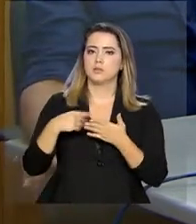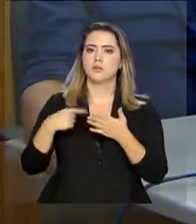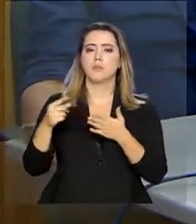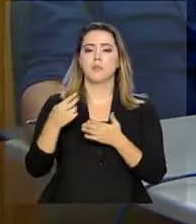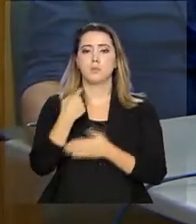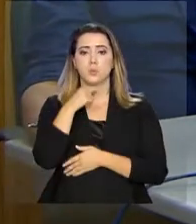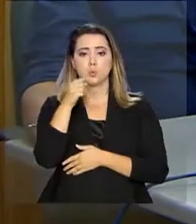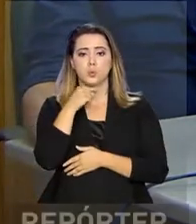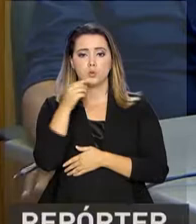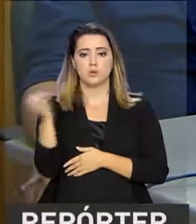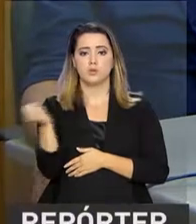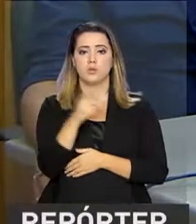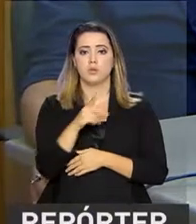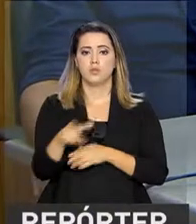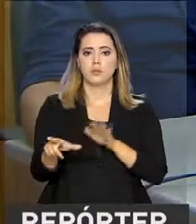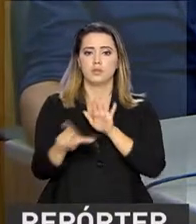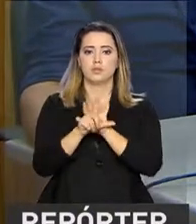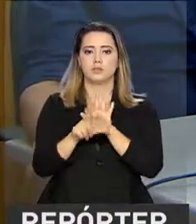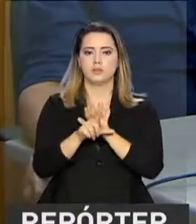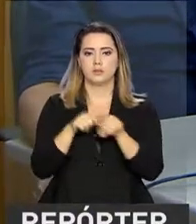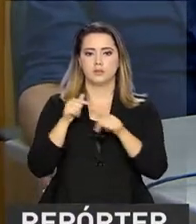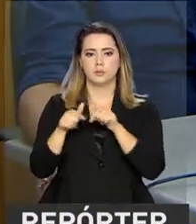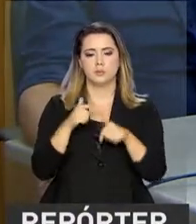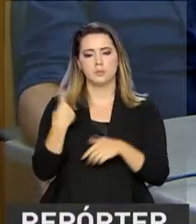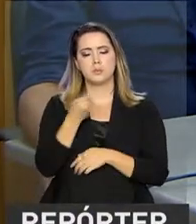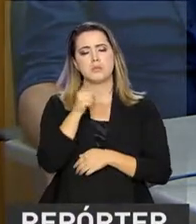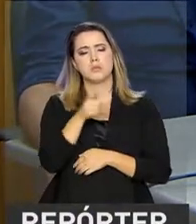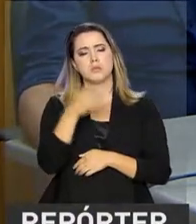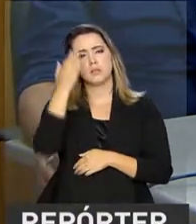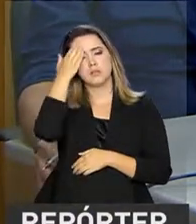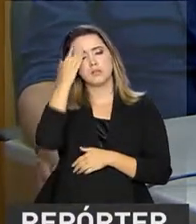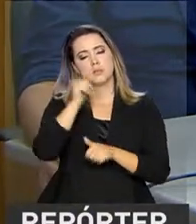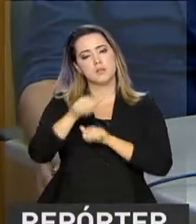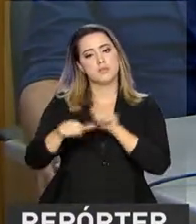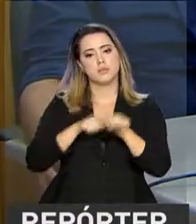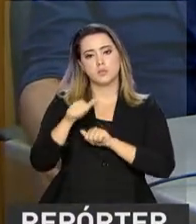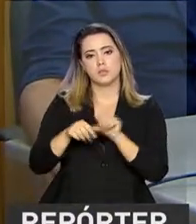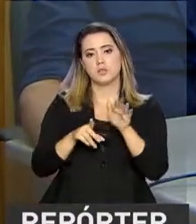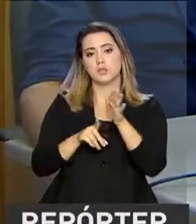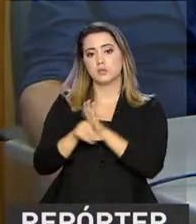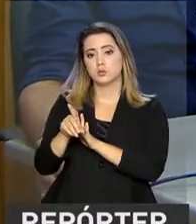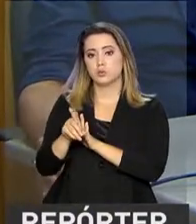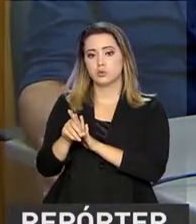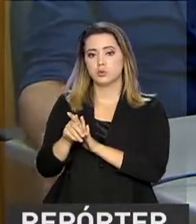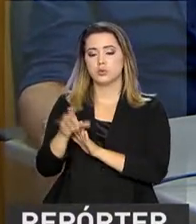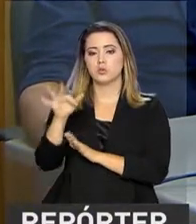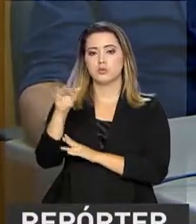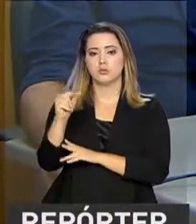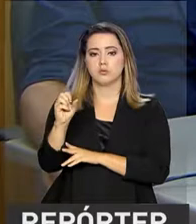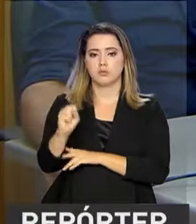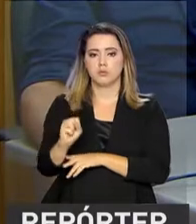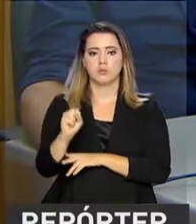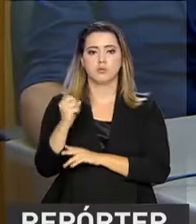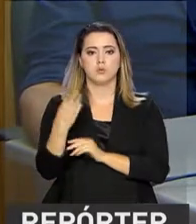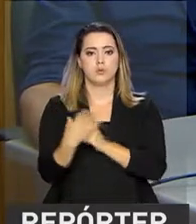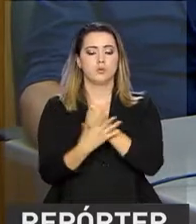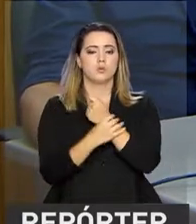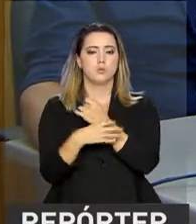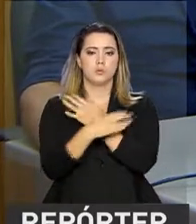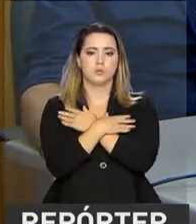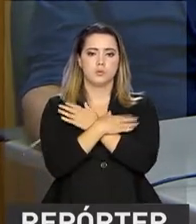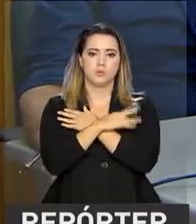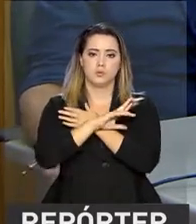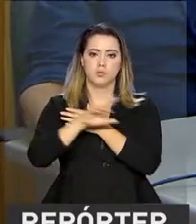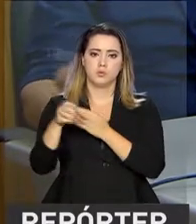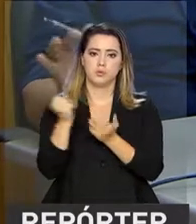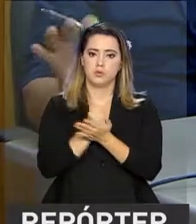ouvintes sobre a nova lei trabalhista. Eles querem saber, por exemplo, se houve alguma alteração em direitos como FGTS, seguro-desemprego e muita